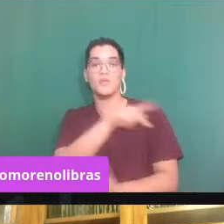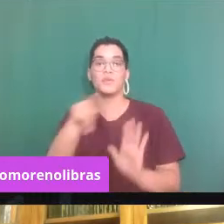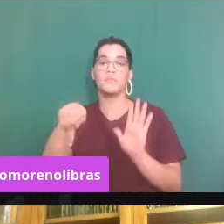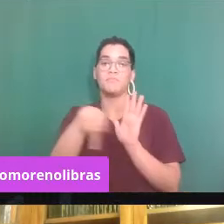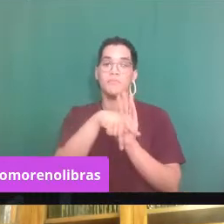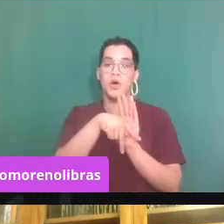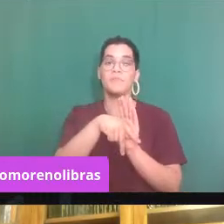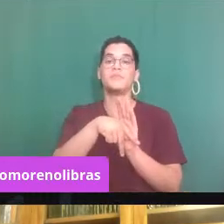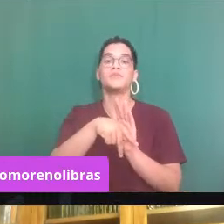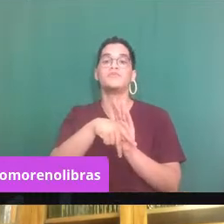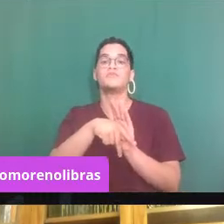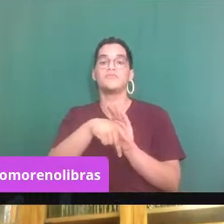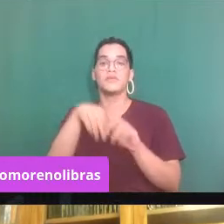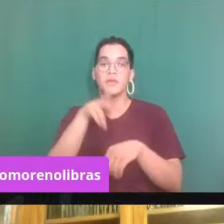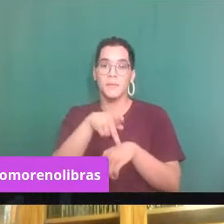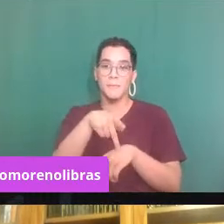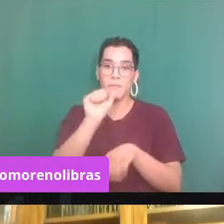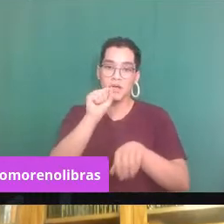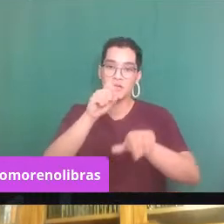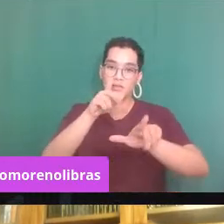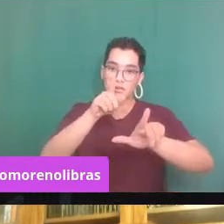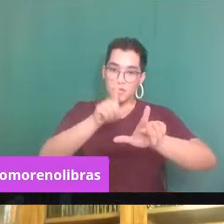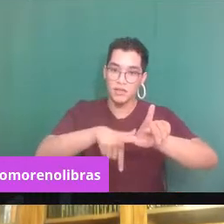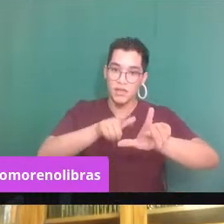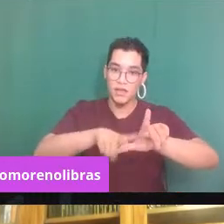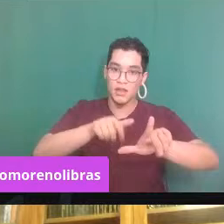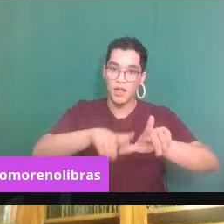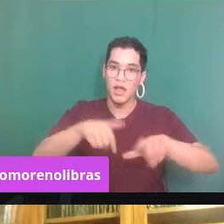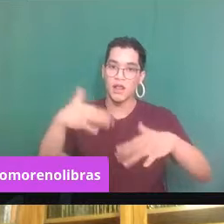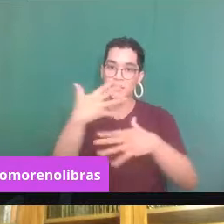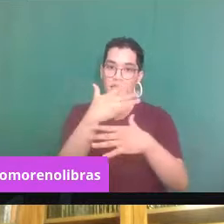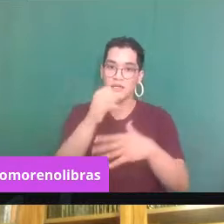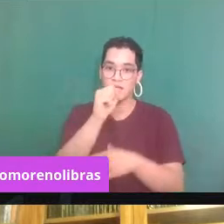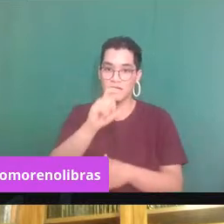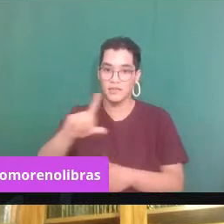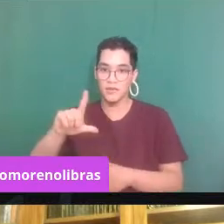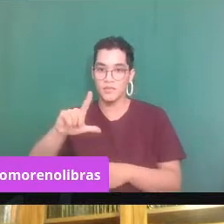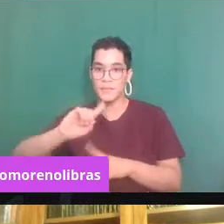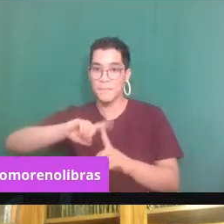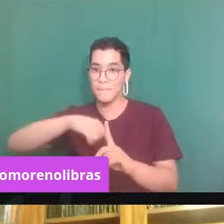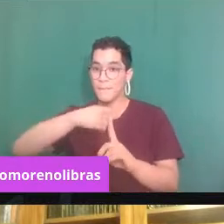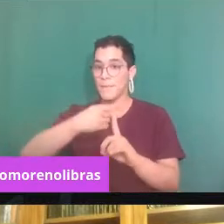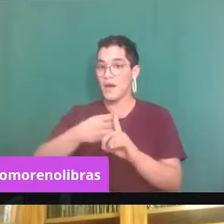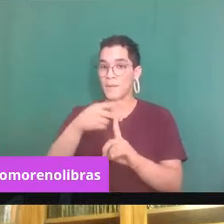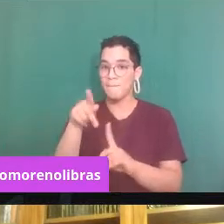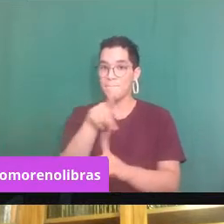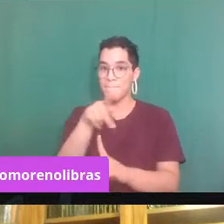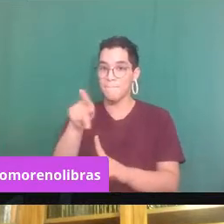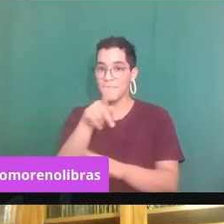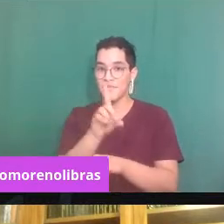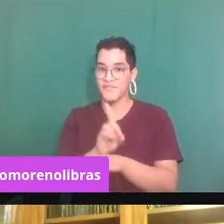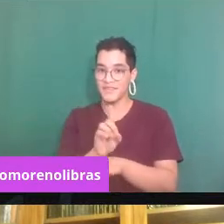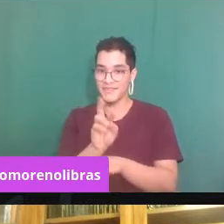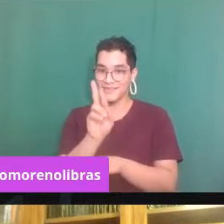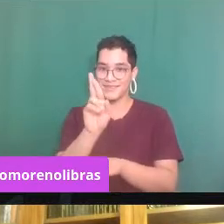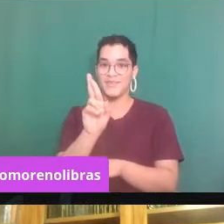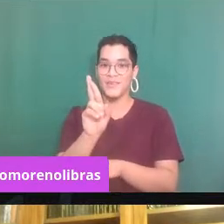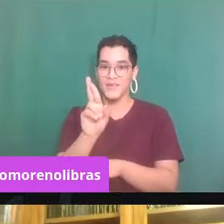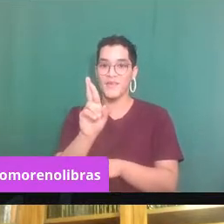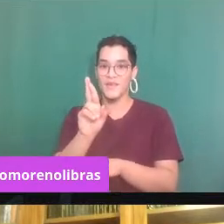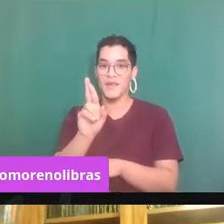de São Luís. E também não posso deixar de saudar o outro